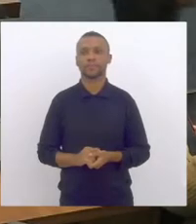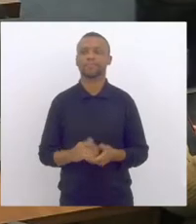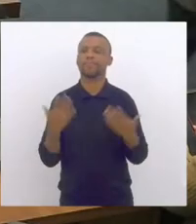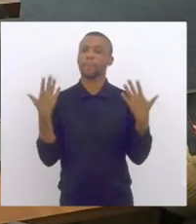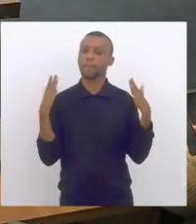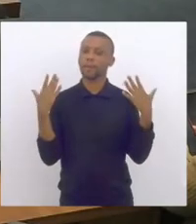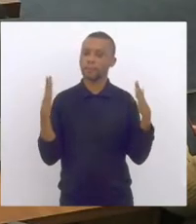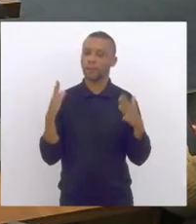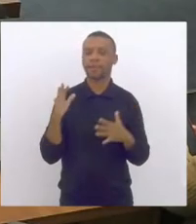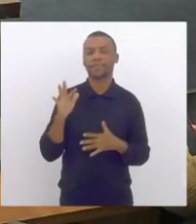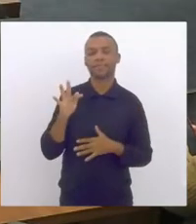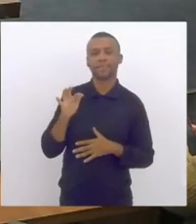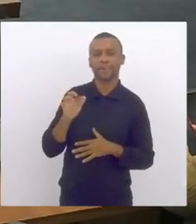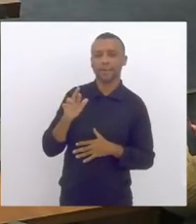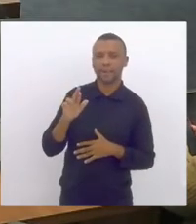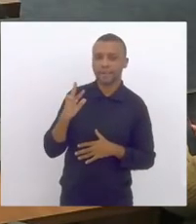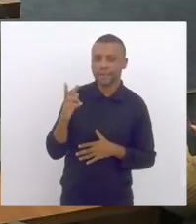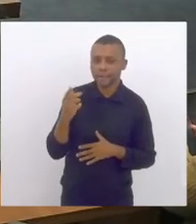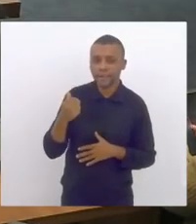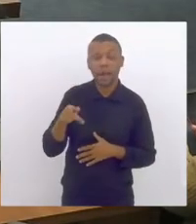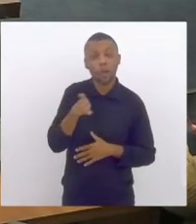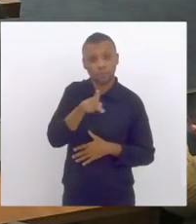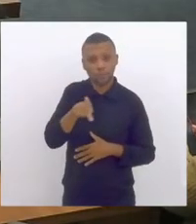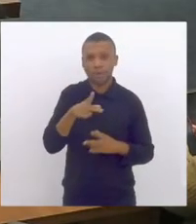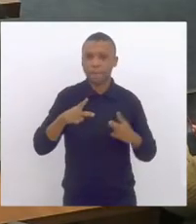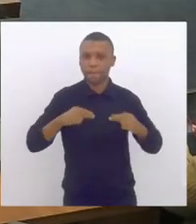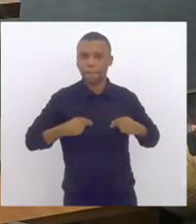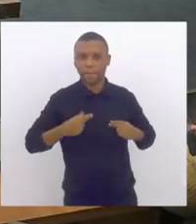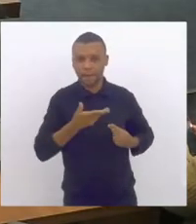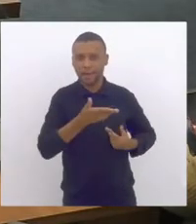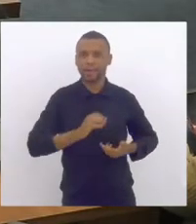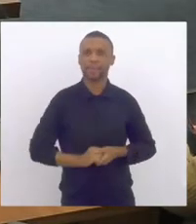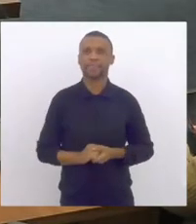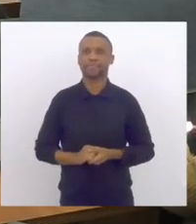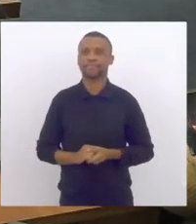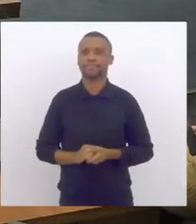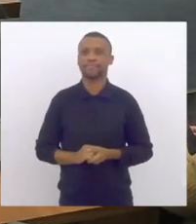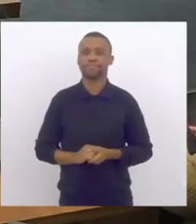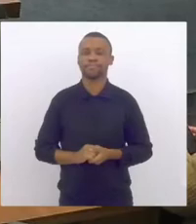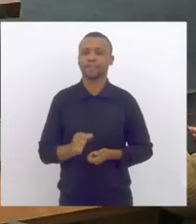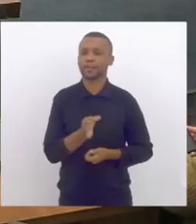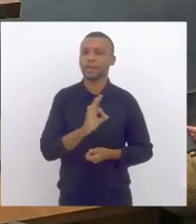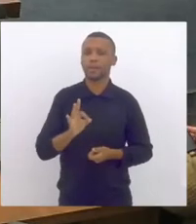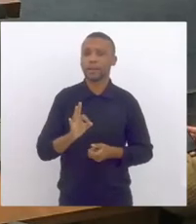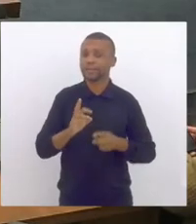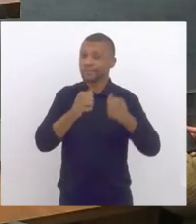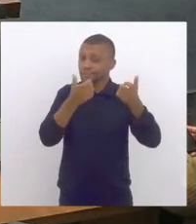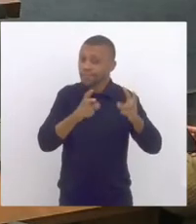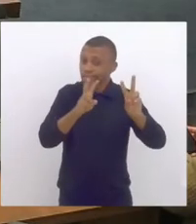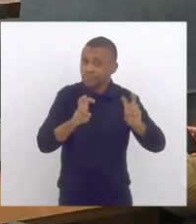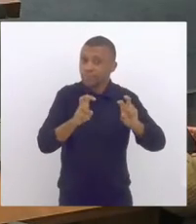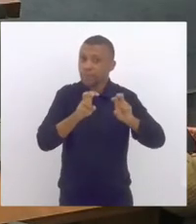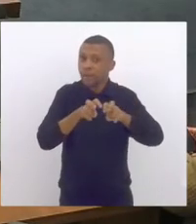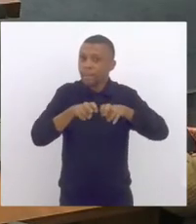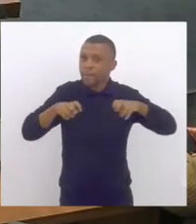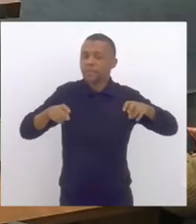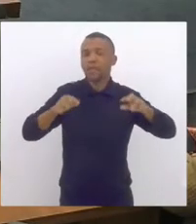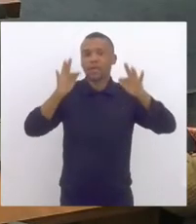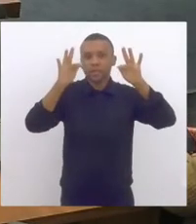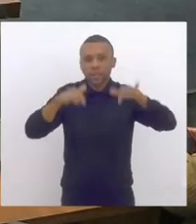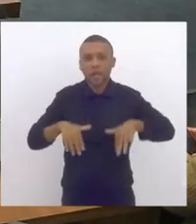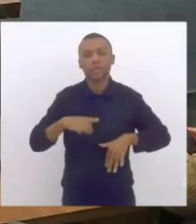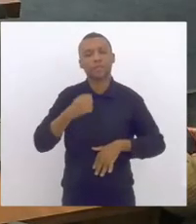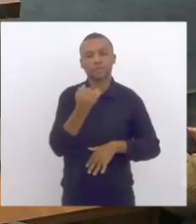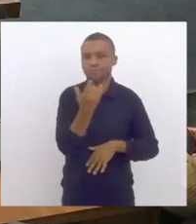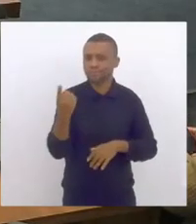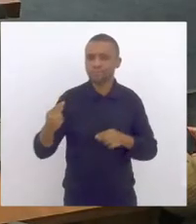Parabéns, Ferreirinha. Parabéns, professor, merece. Nada mais a tratar na ordem do dia, mesmo está encerrada. Havendo número